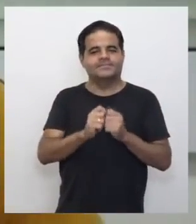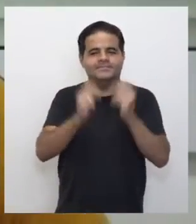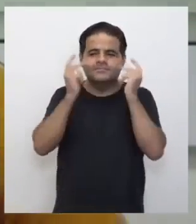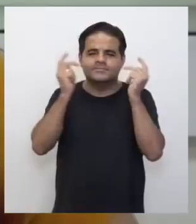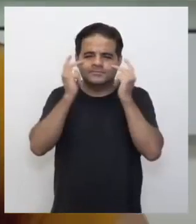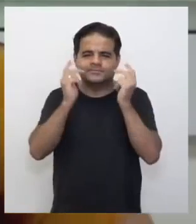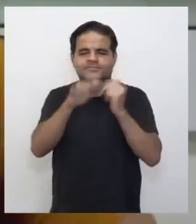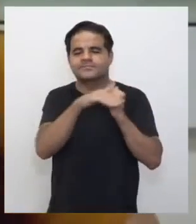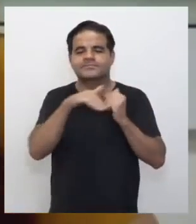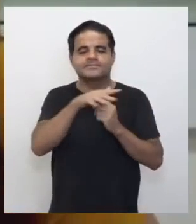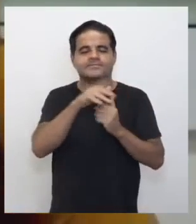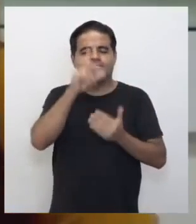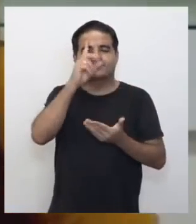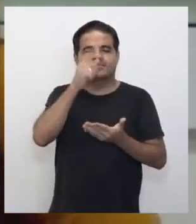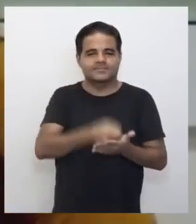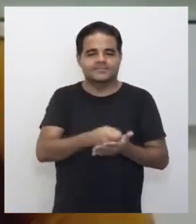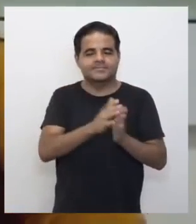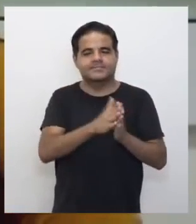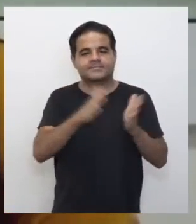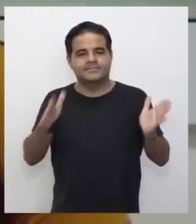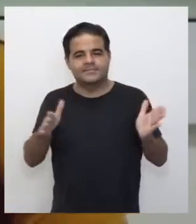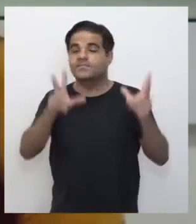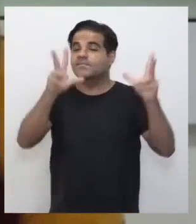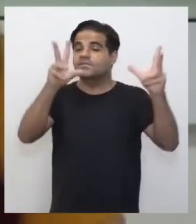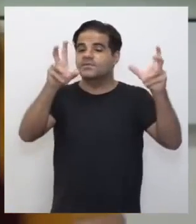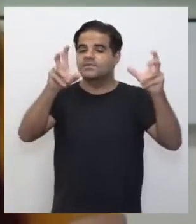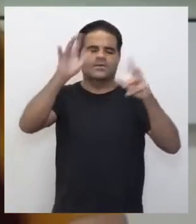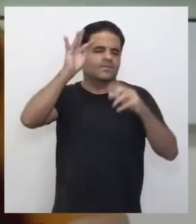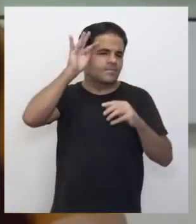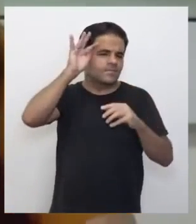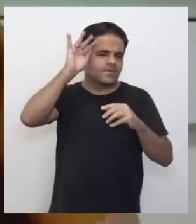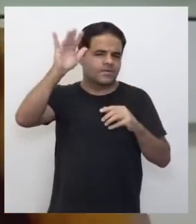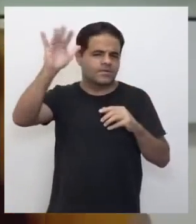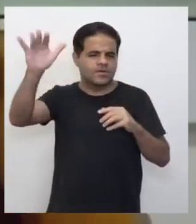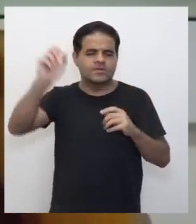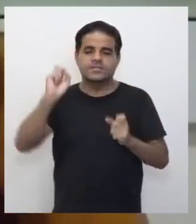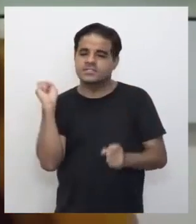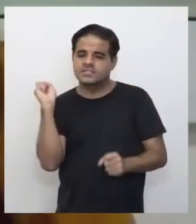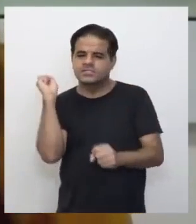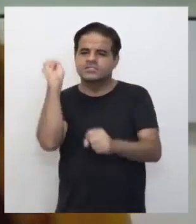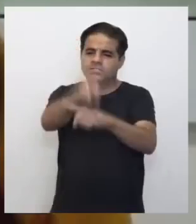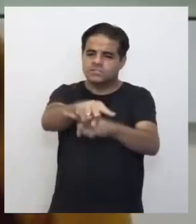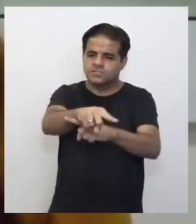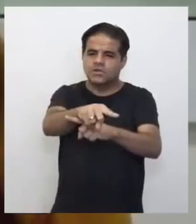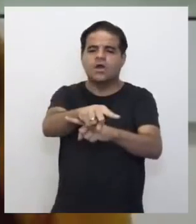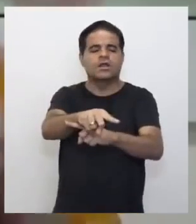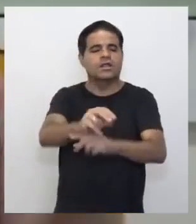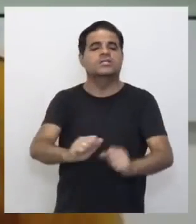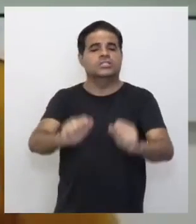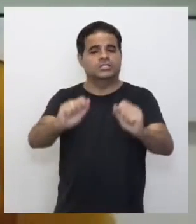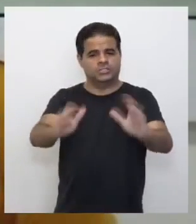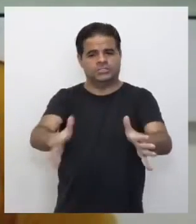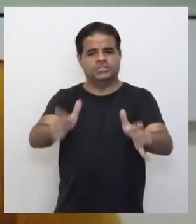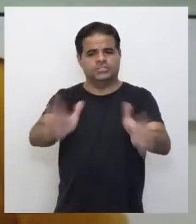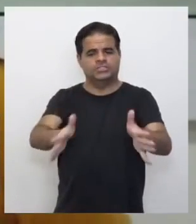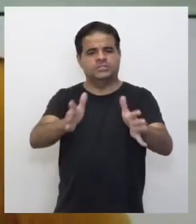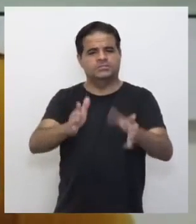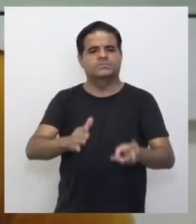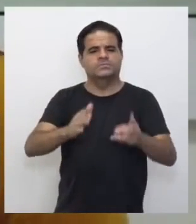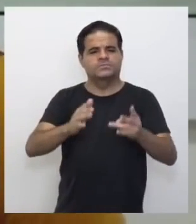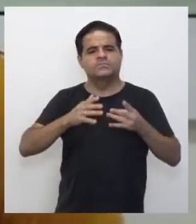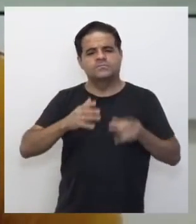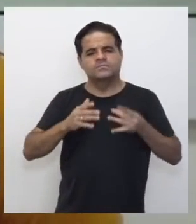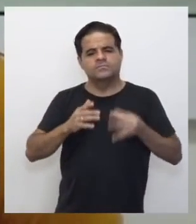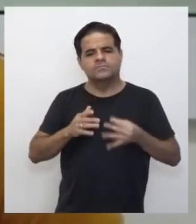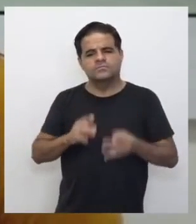comum, ou de repente uma determinada questão filosófica se torna parte do discurso